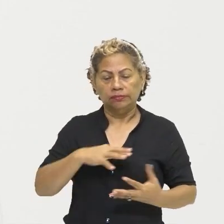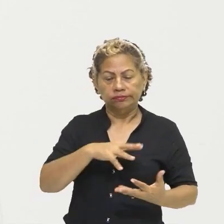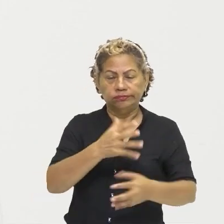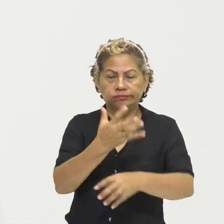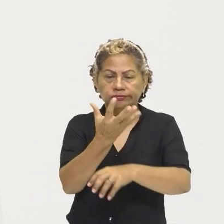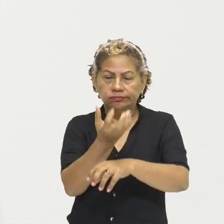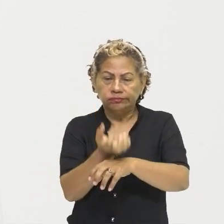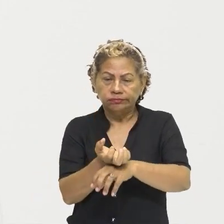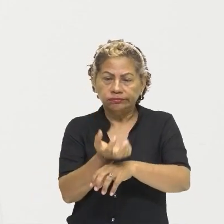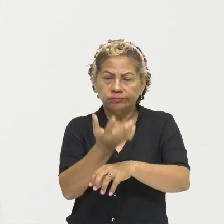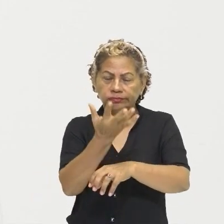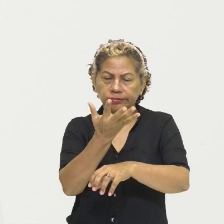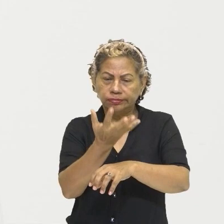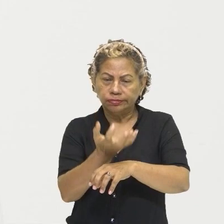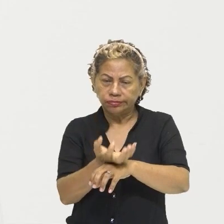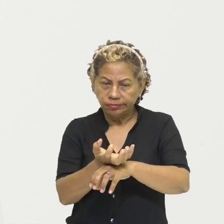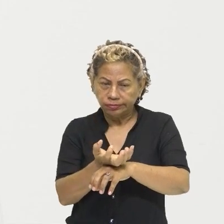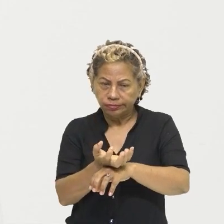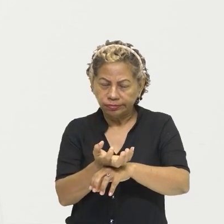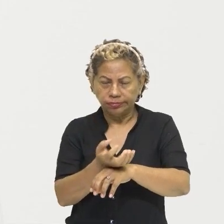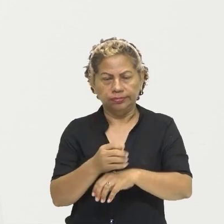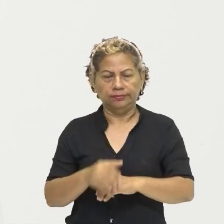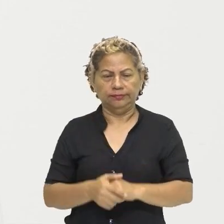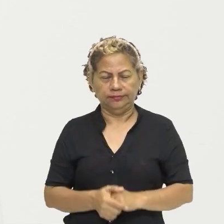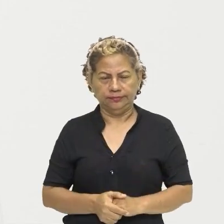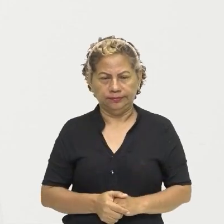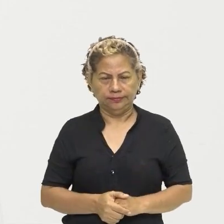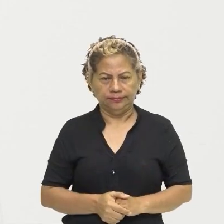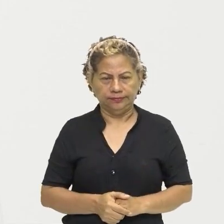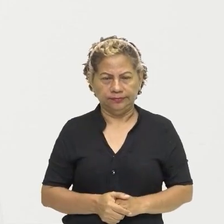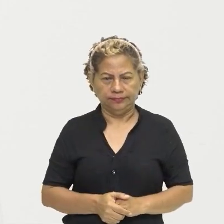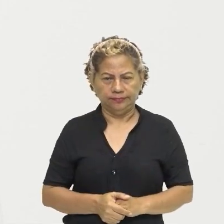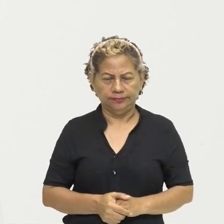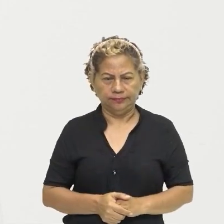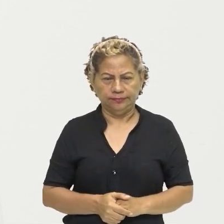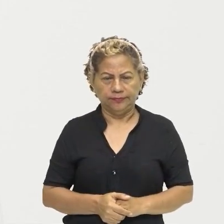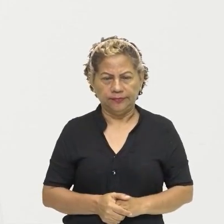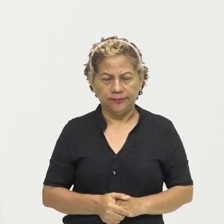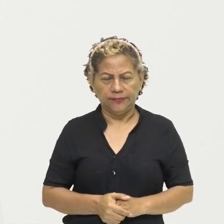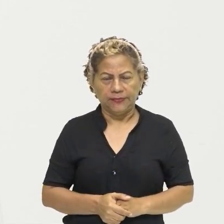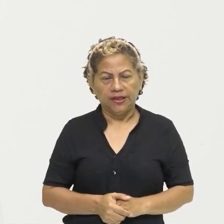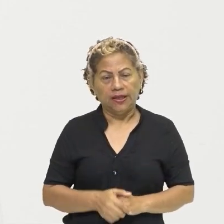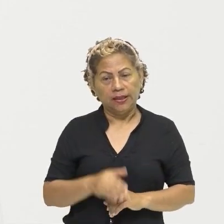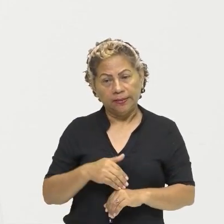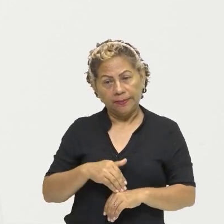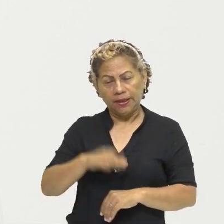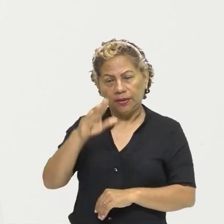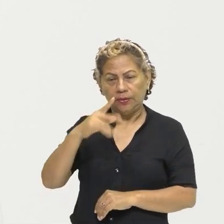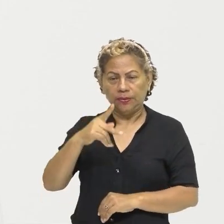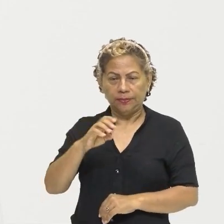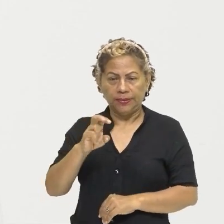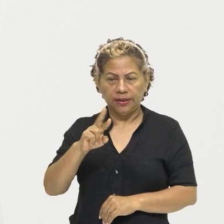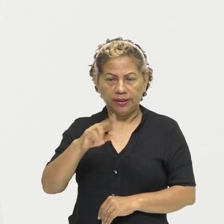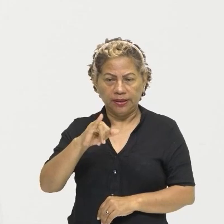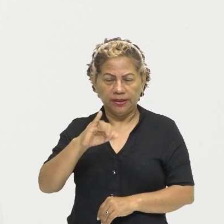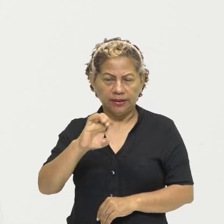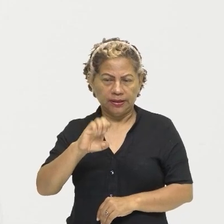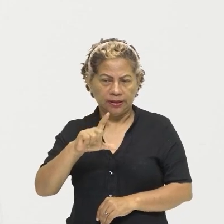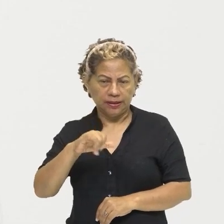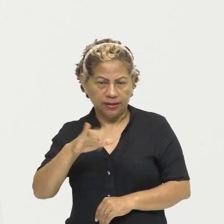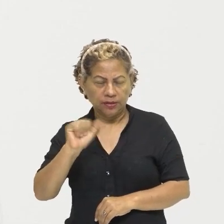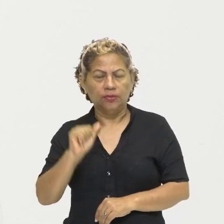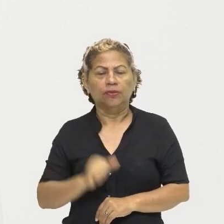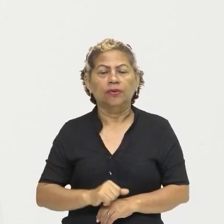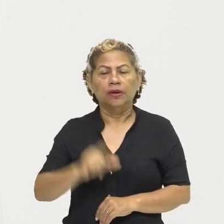ela é maior no periélio e menor no afélio.